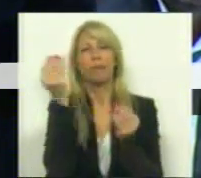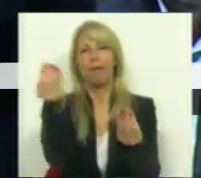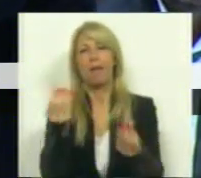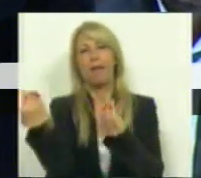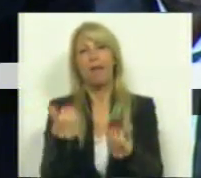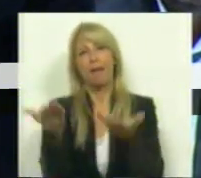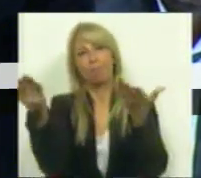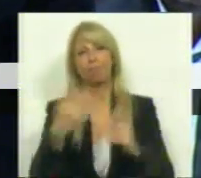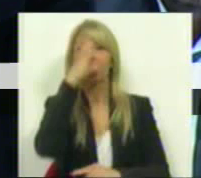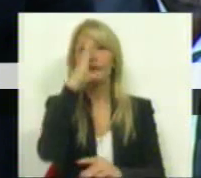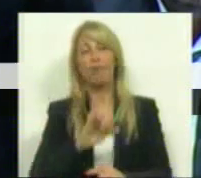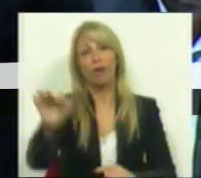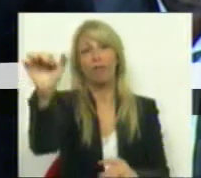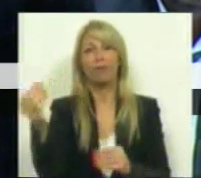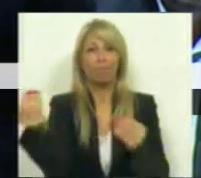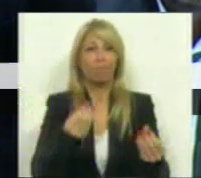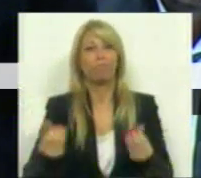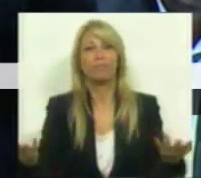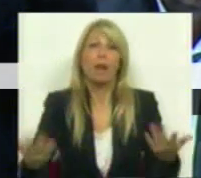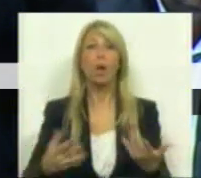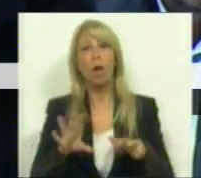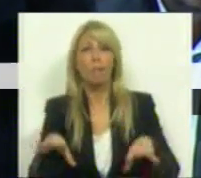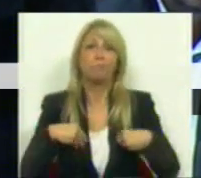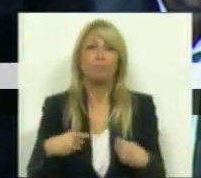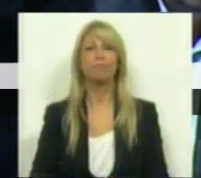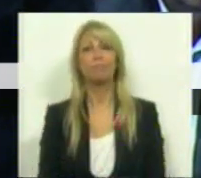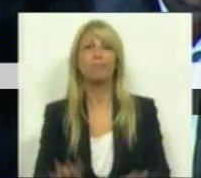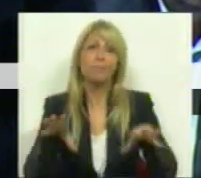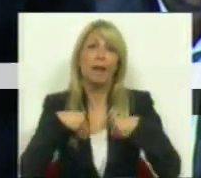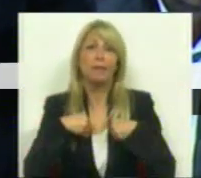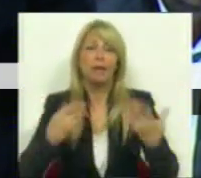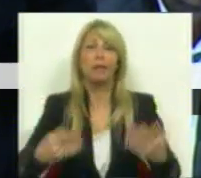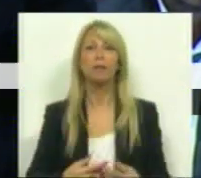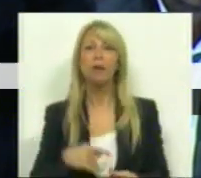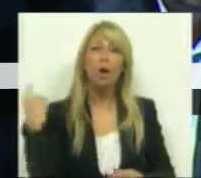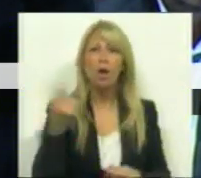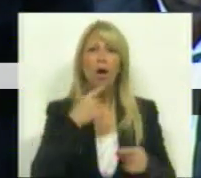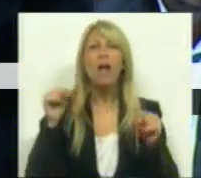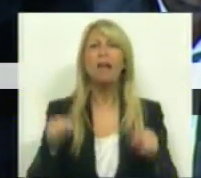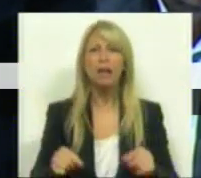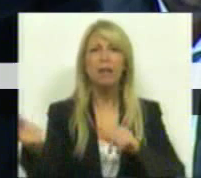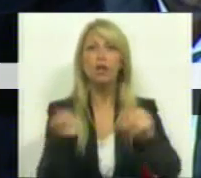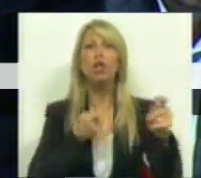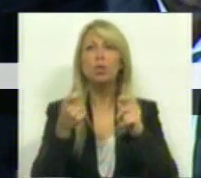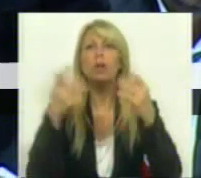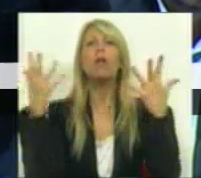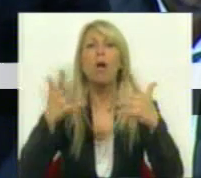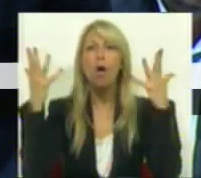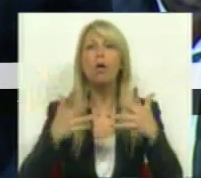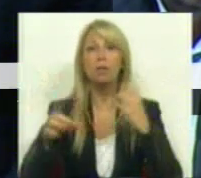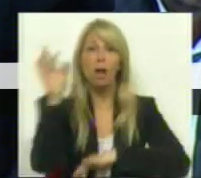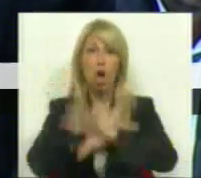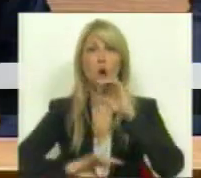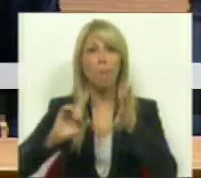si e no seu governo, resignado. Resignado. Nós não estamos aqui a discutir o orçamento que a